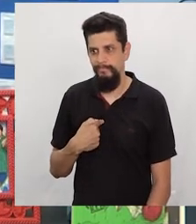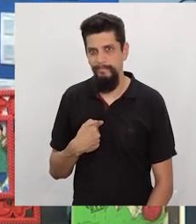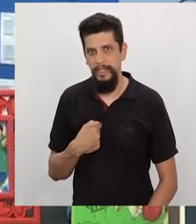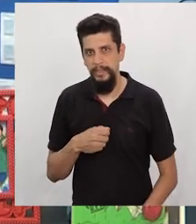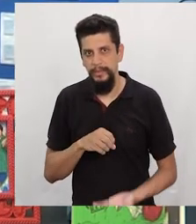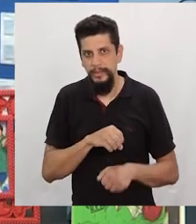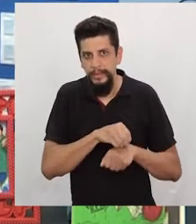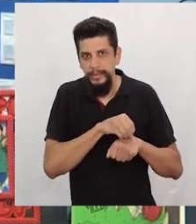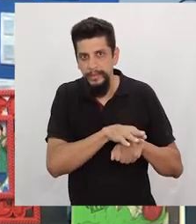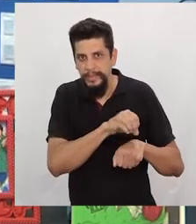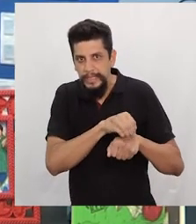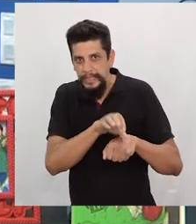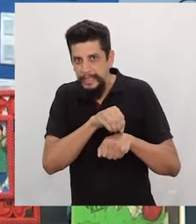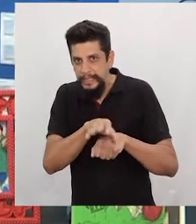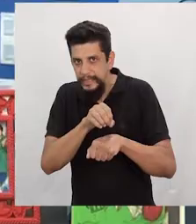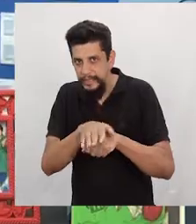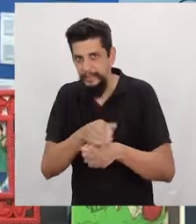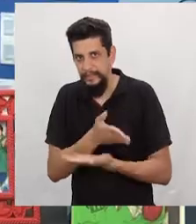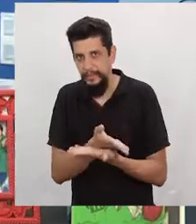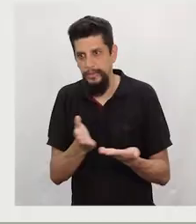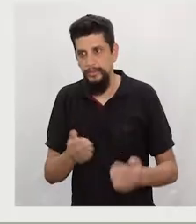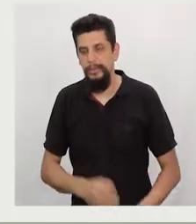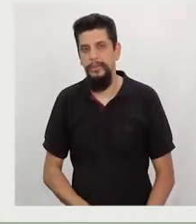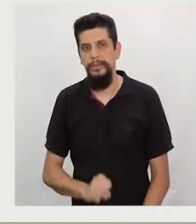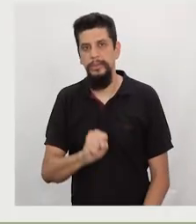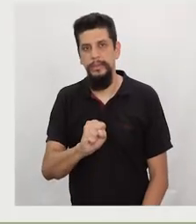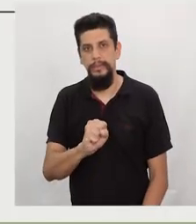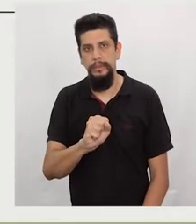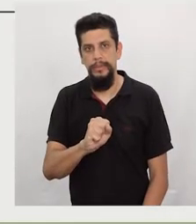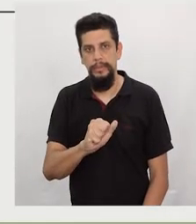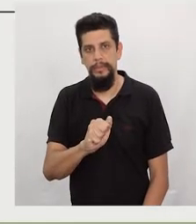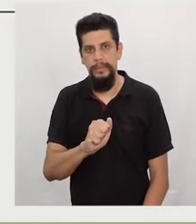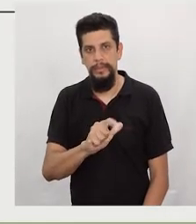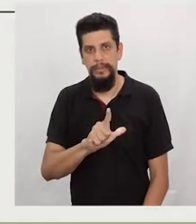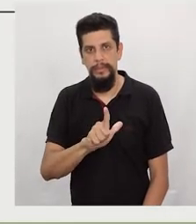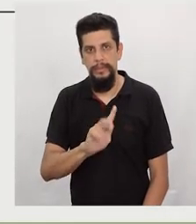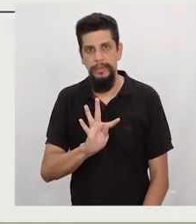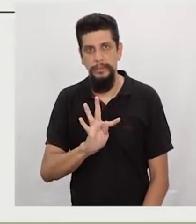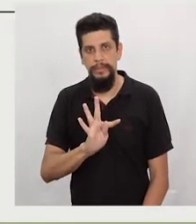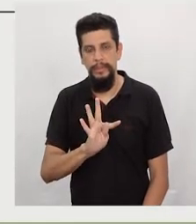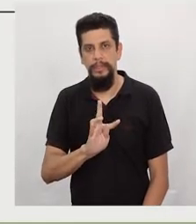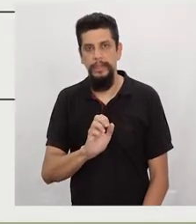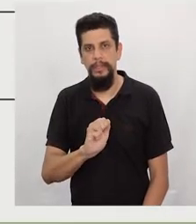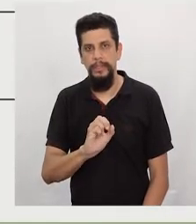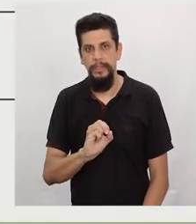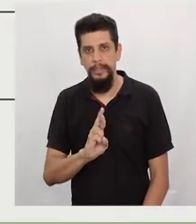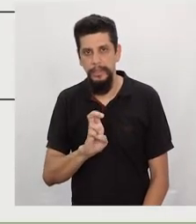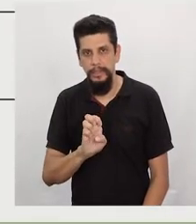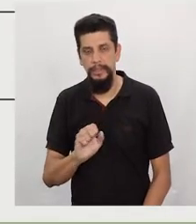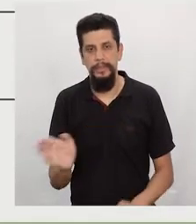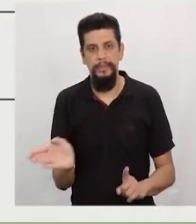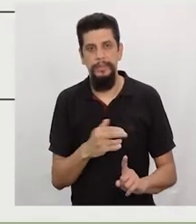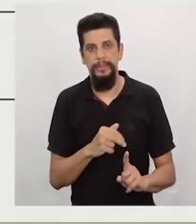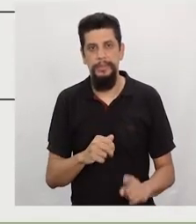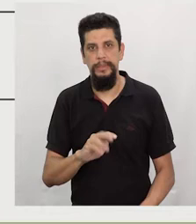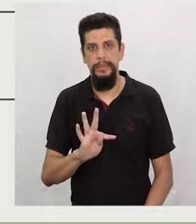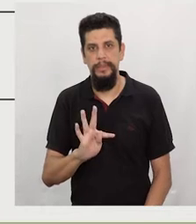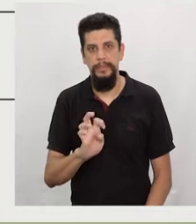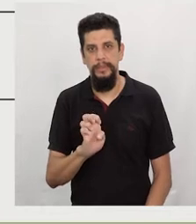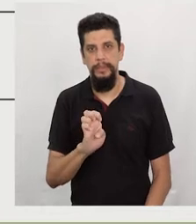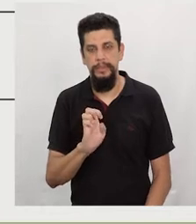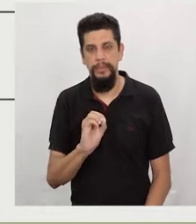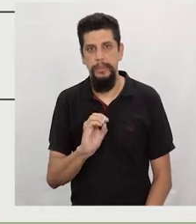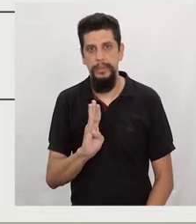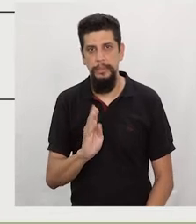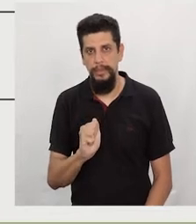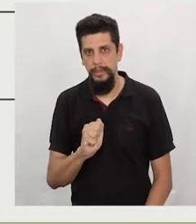spoiler em tudo que eu estou falando. Olha só, o Salvatore Tomatini, o Teobaldo ou o Severino,